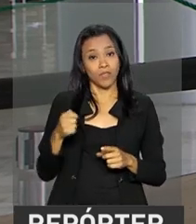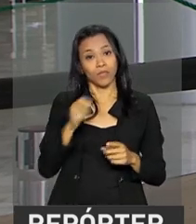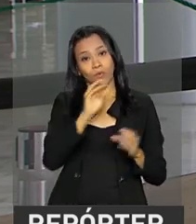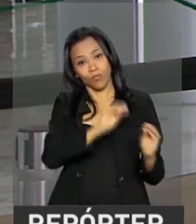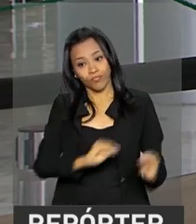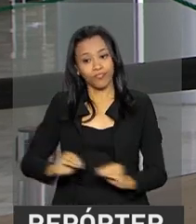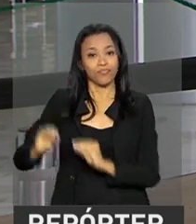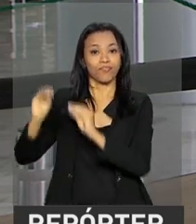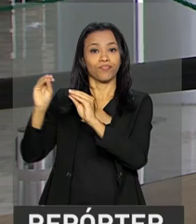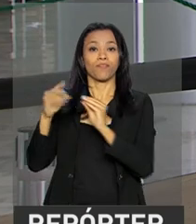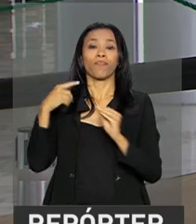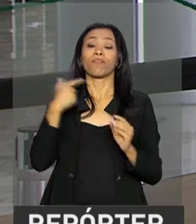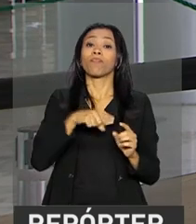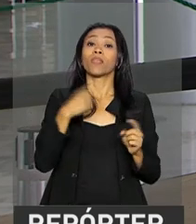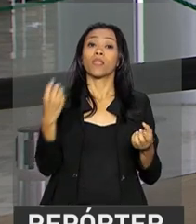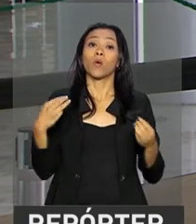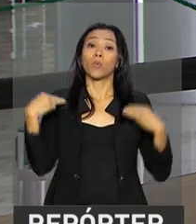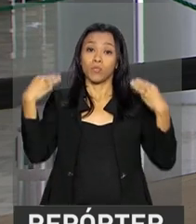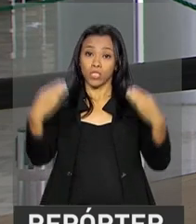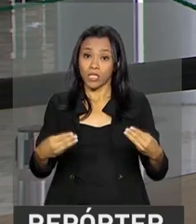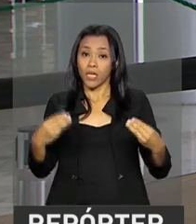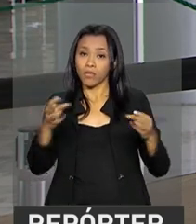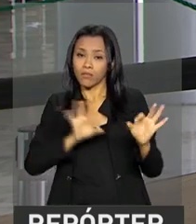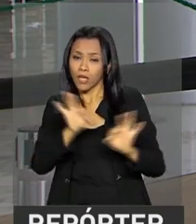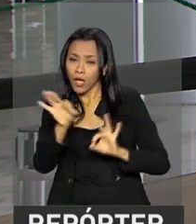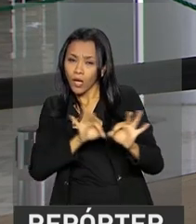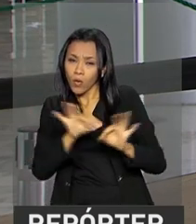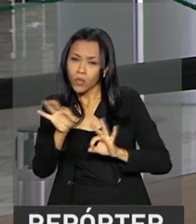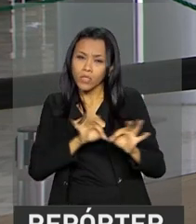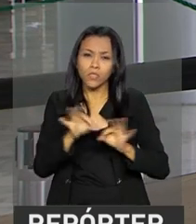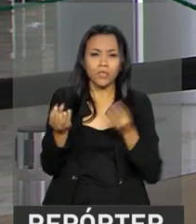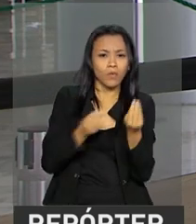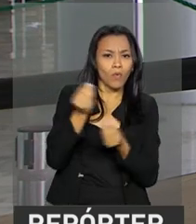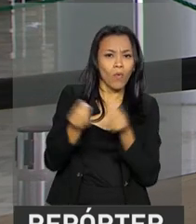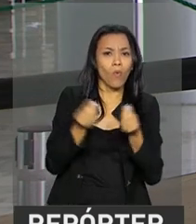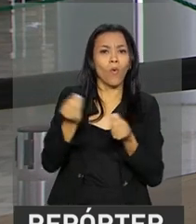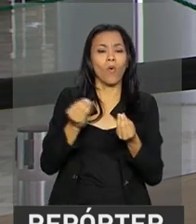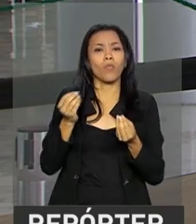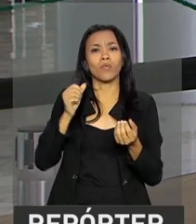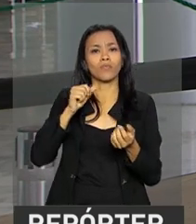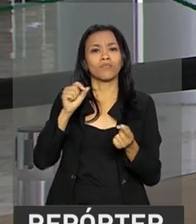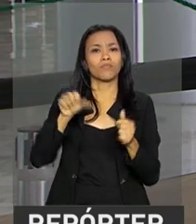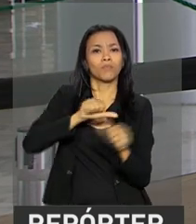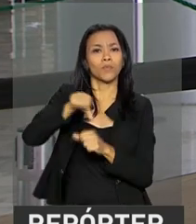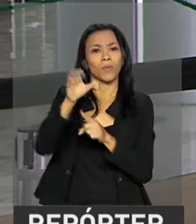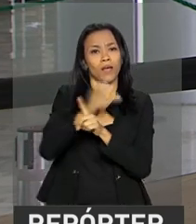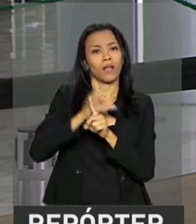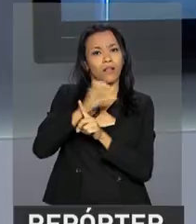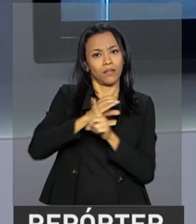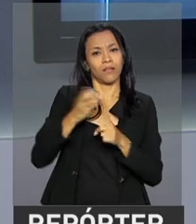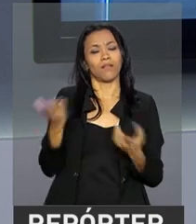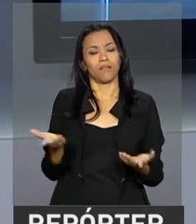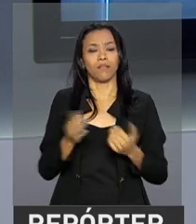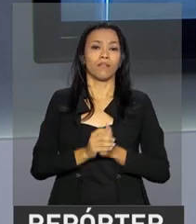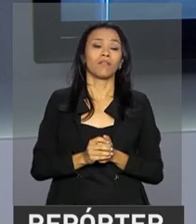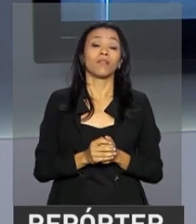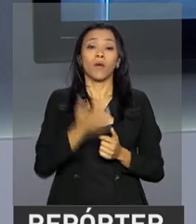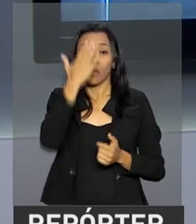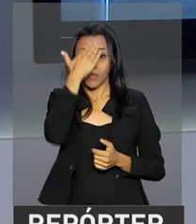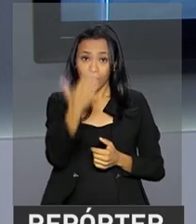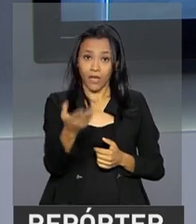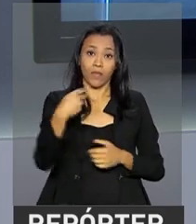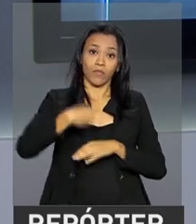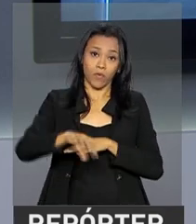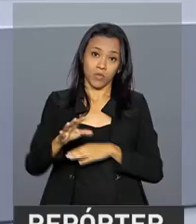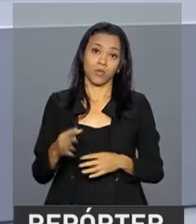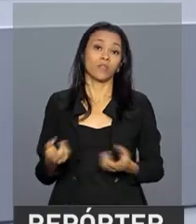programadas pelo ministério das relações exteriores eu volto com você no estúdio a isso muito obrigada paulo pelas suas